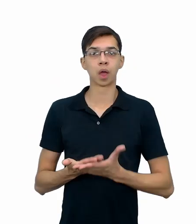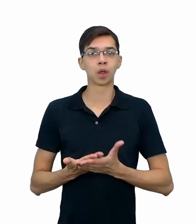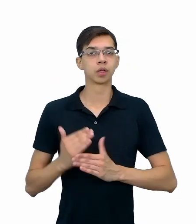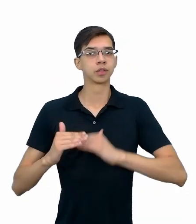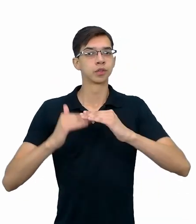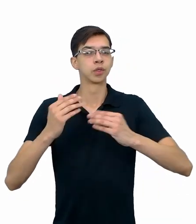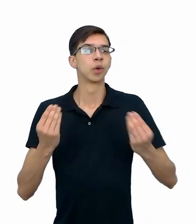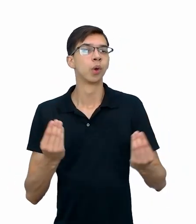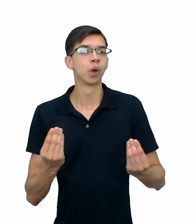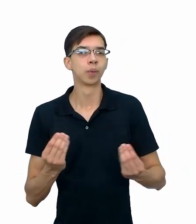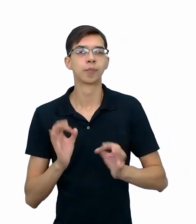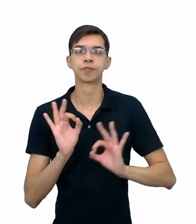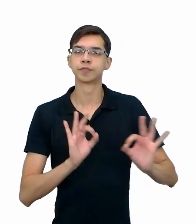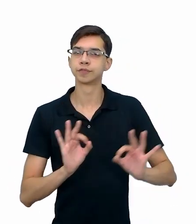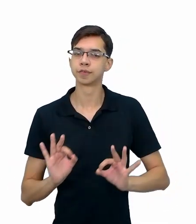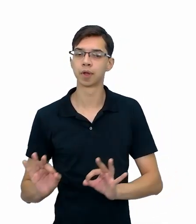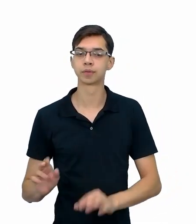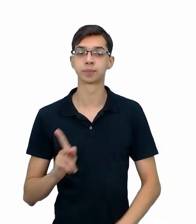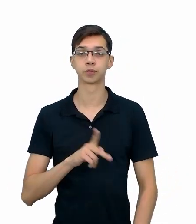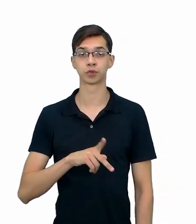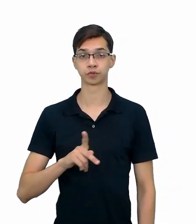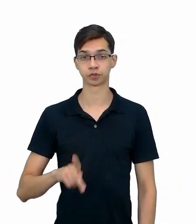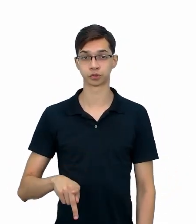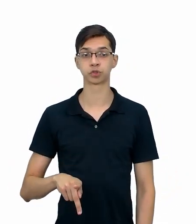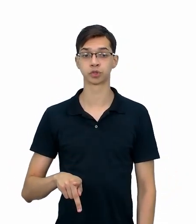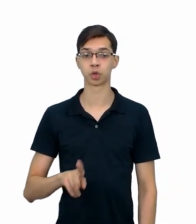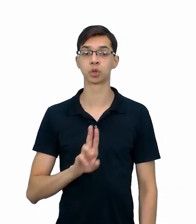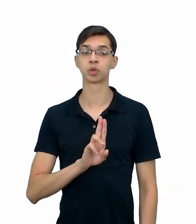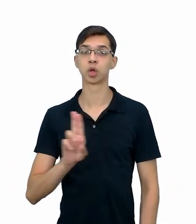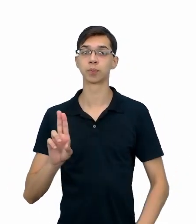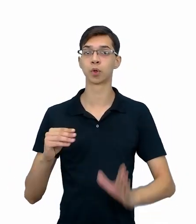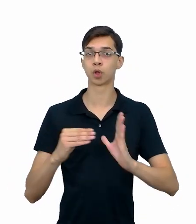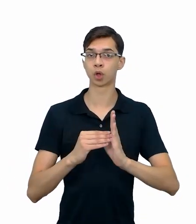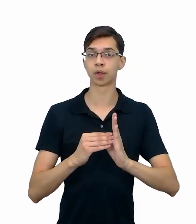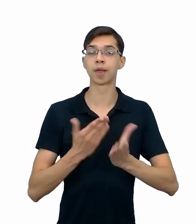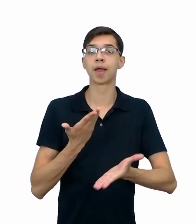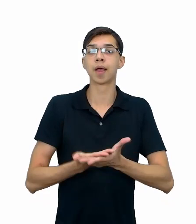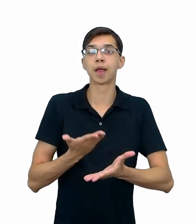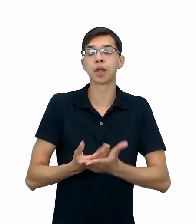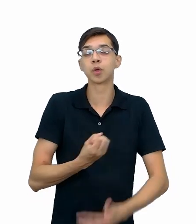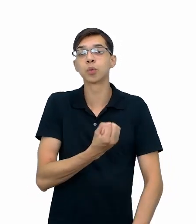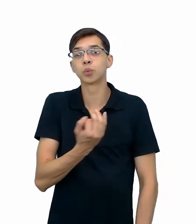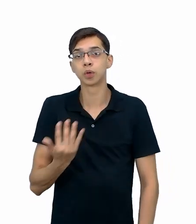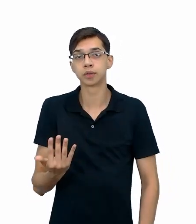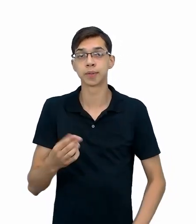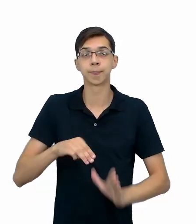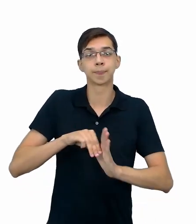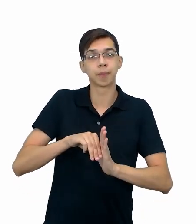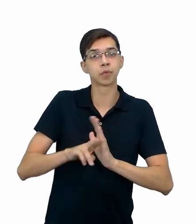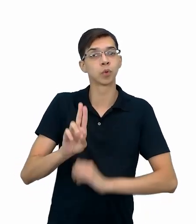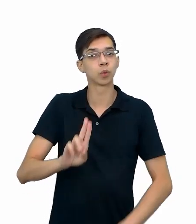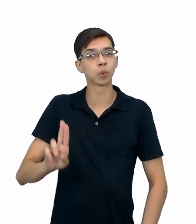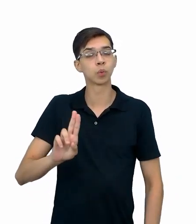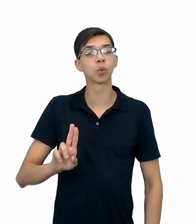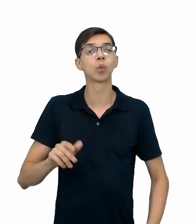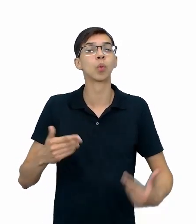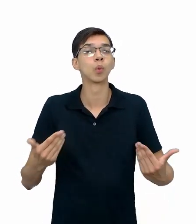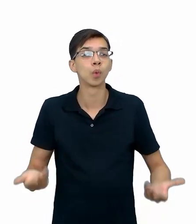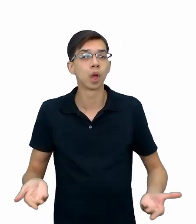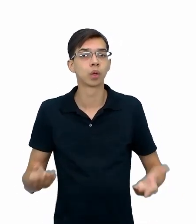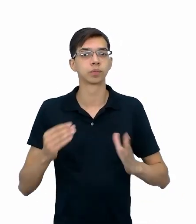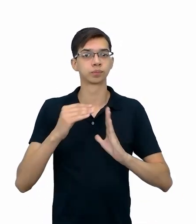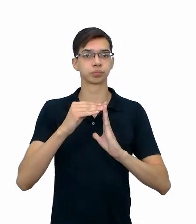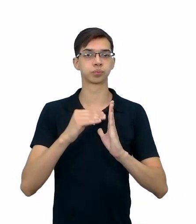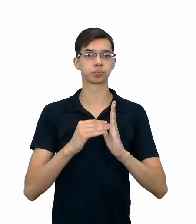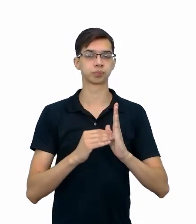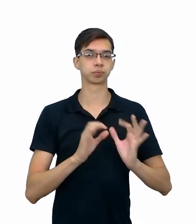desenvolvida, em nome do professor, a quantidade de aulas que vai ser trabalhada, a metodologia que vai ser aplicada, no caso aqui, rotações